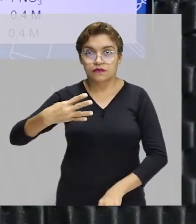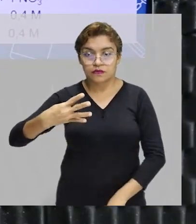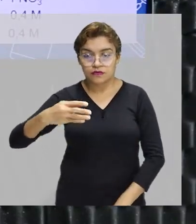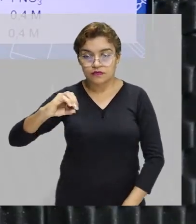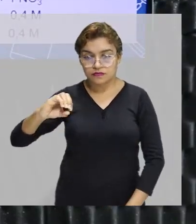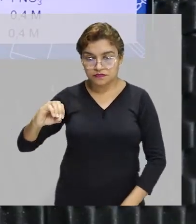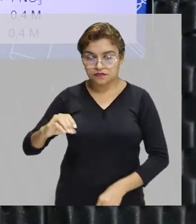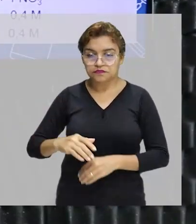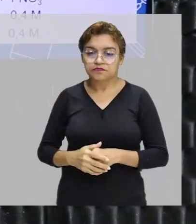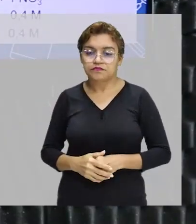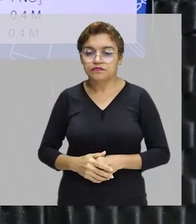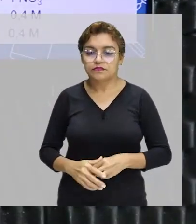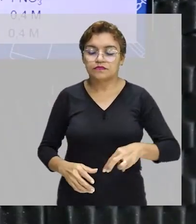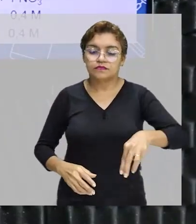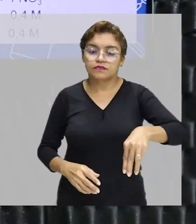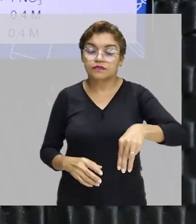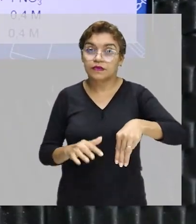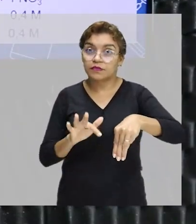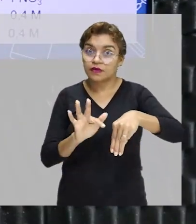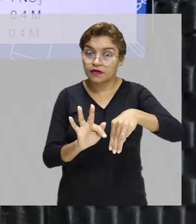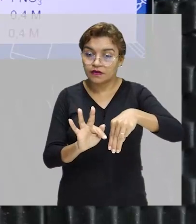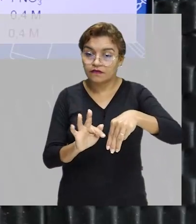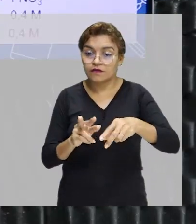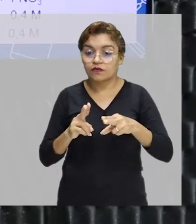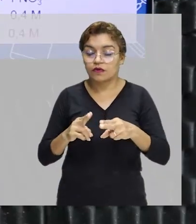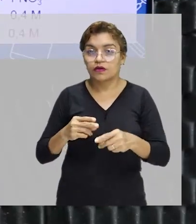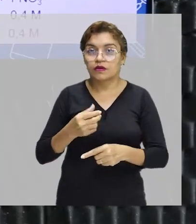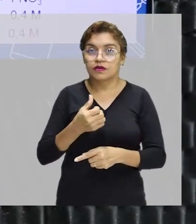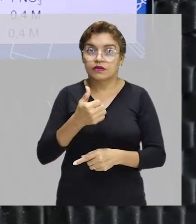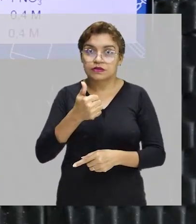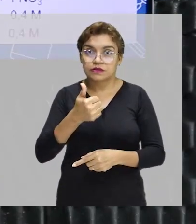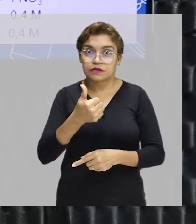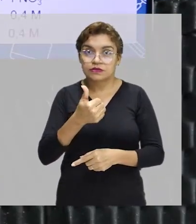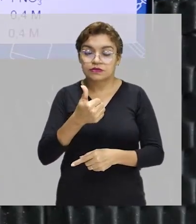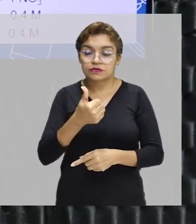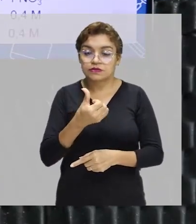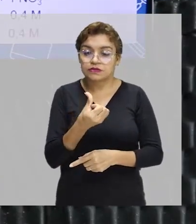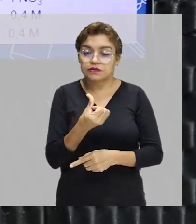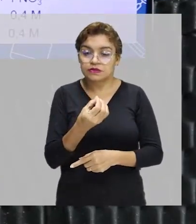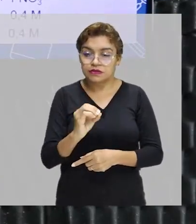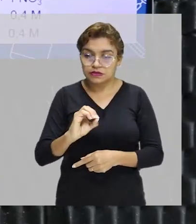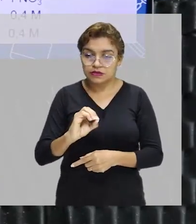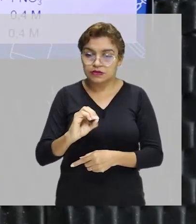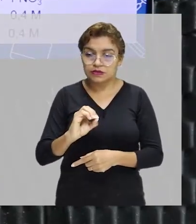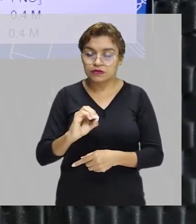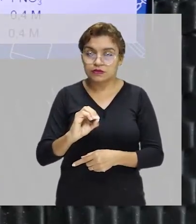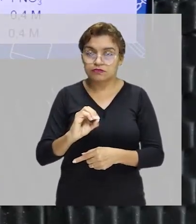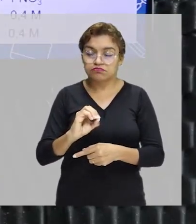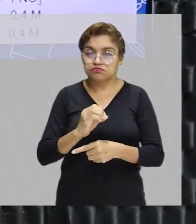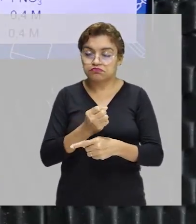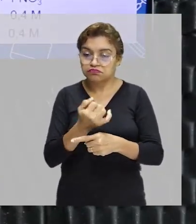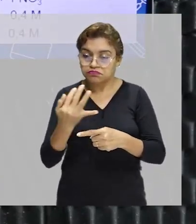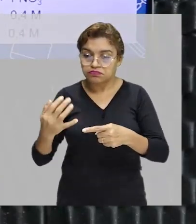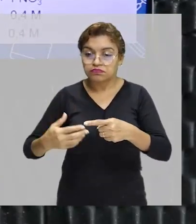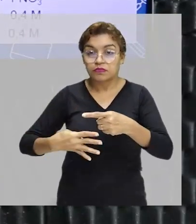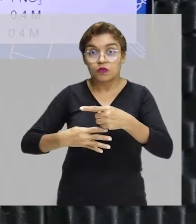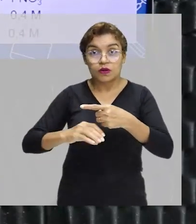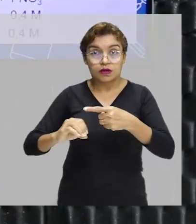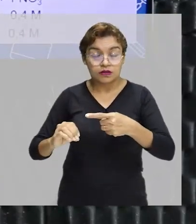litro. Você pode printar, tentar refazer esses cálculos para ver